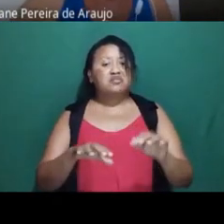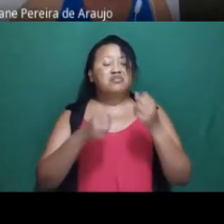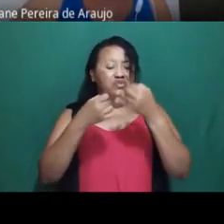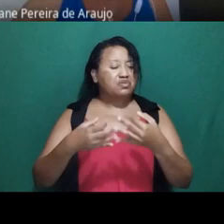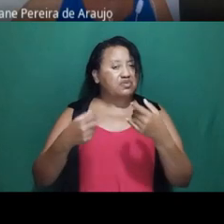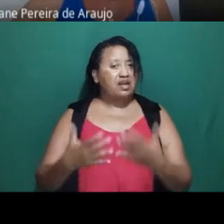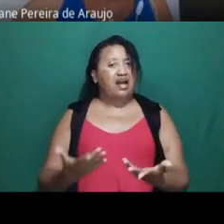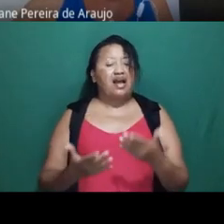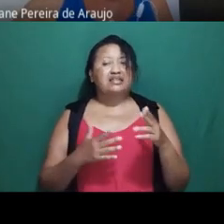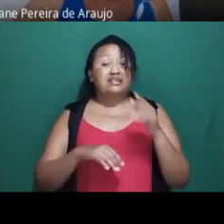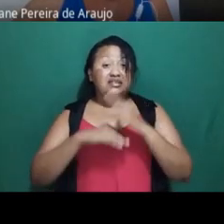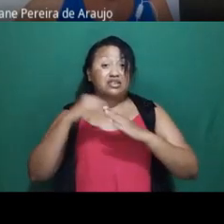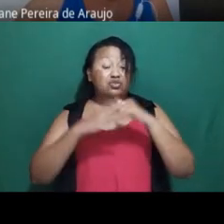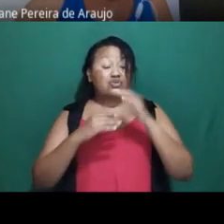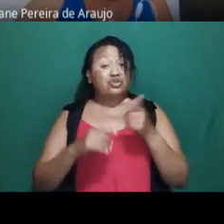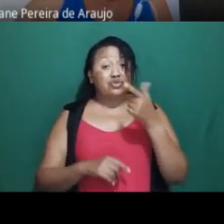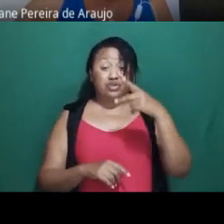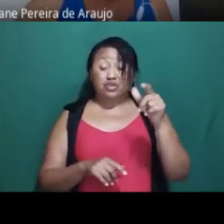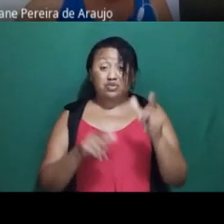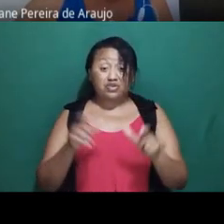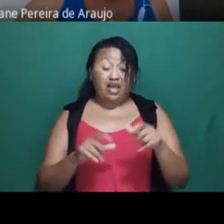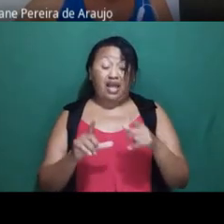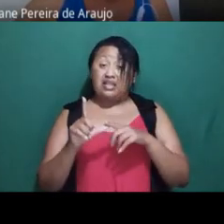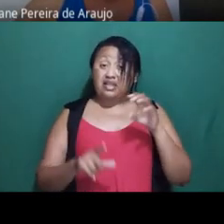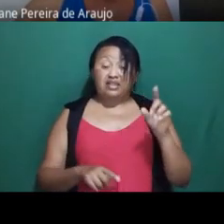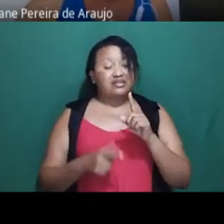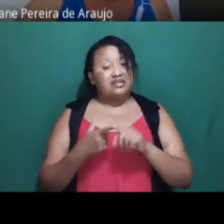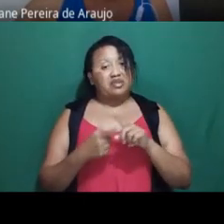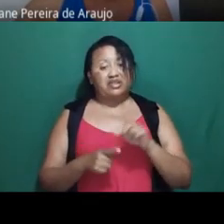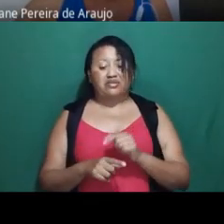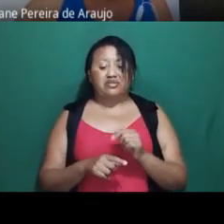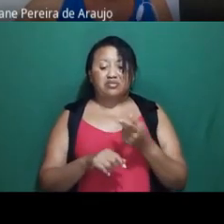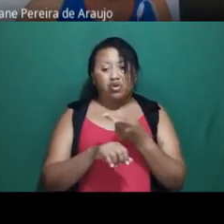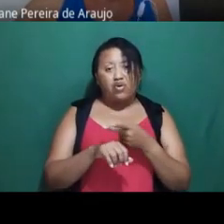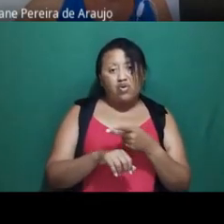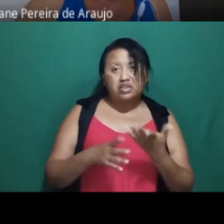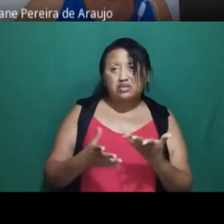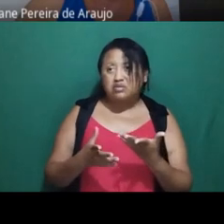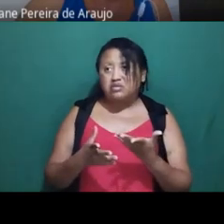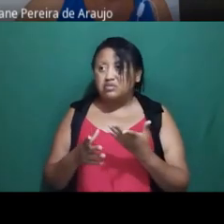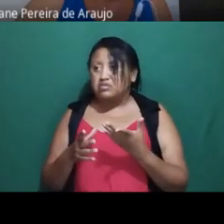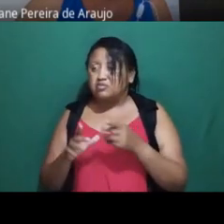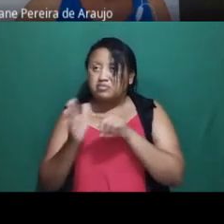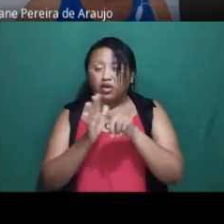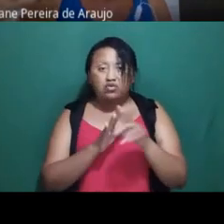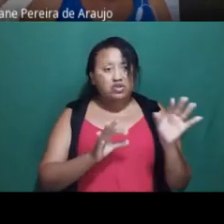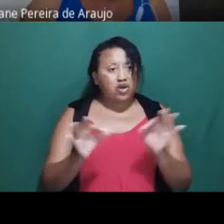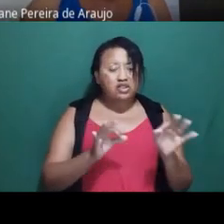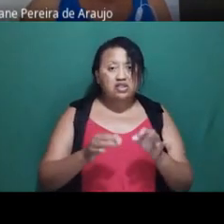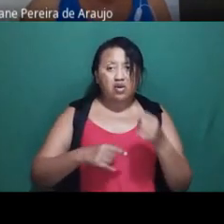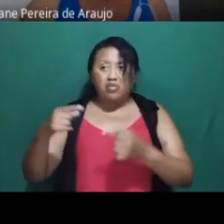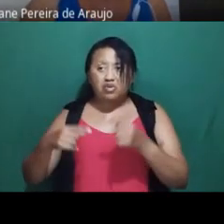seus personagens então a letra e também não seria terminando aqui buscando discutir questões de ordem social e política